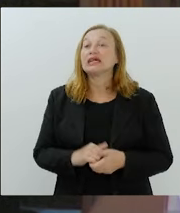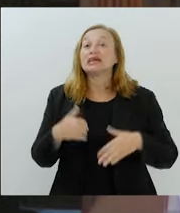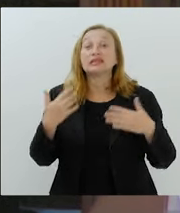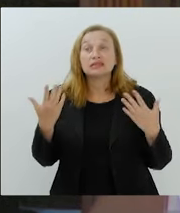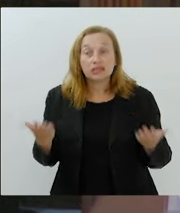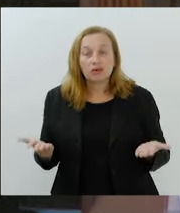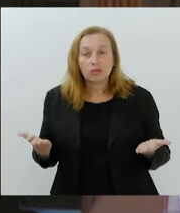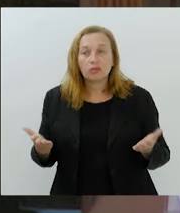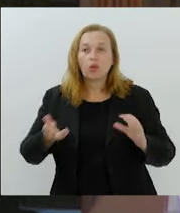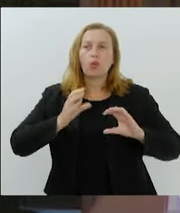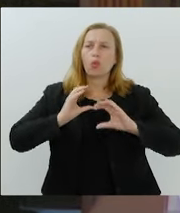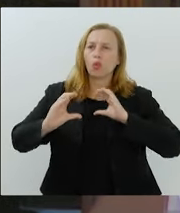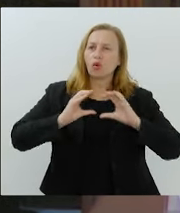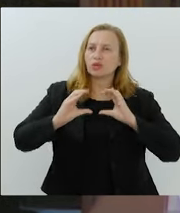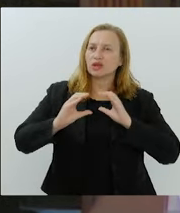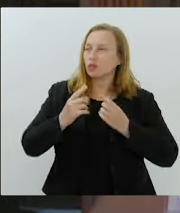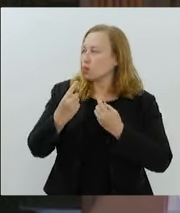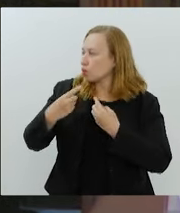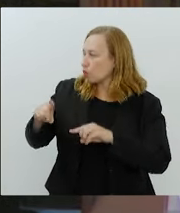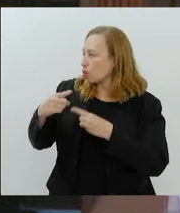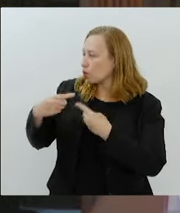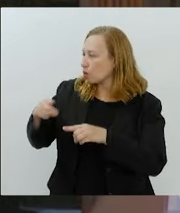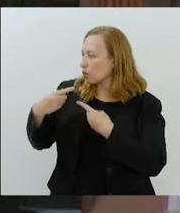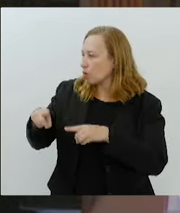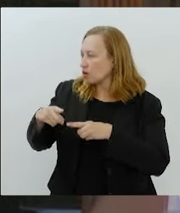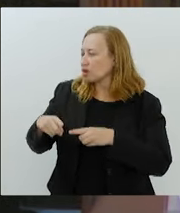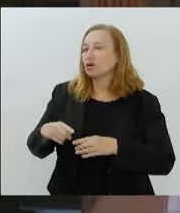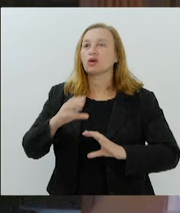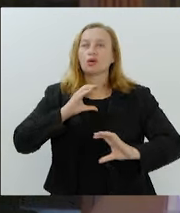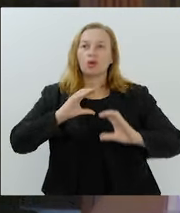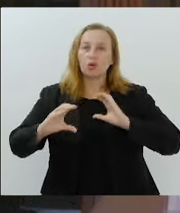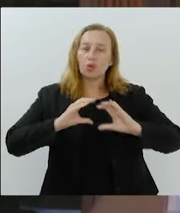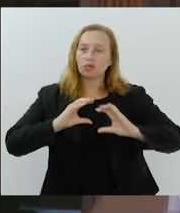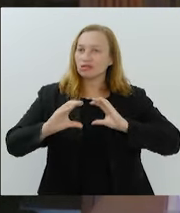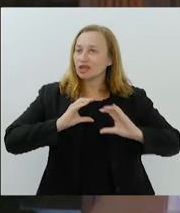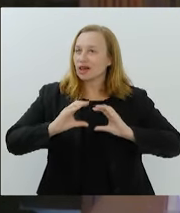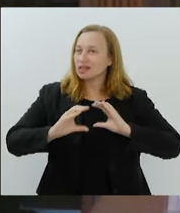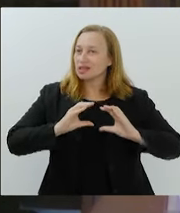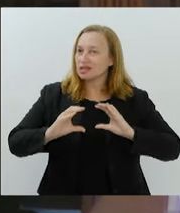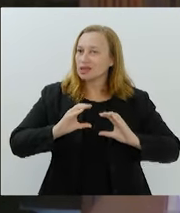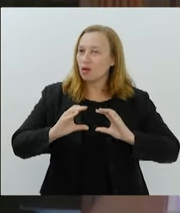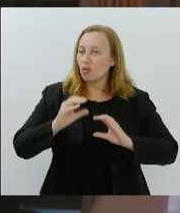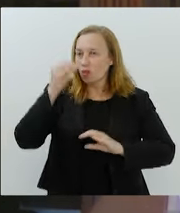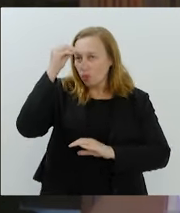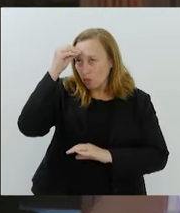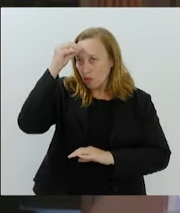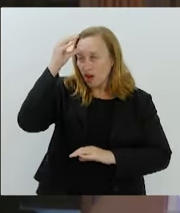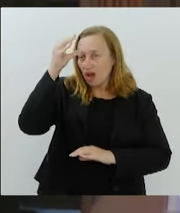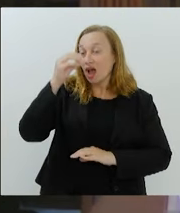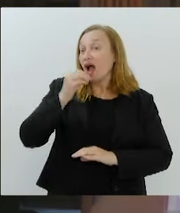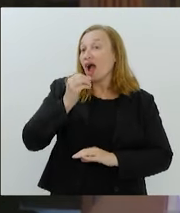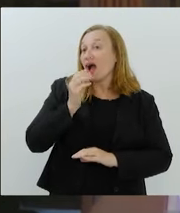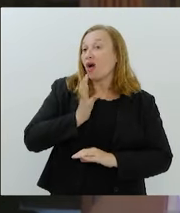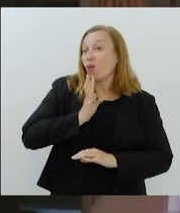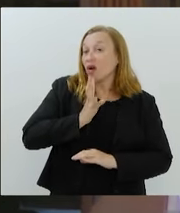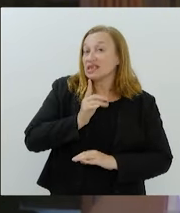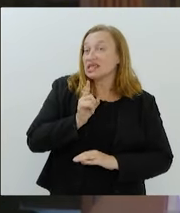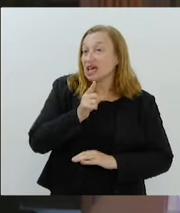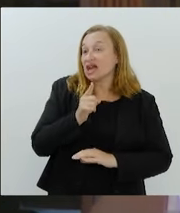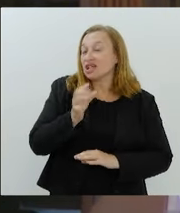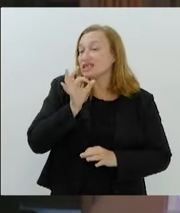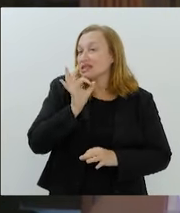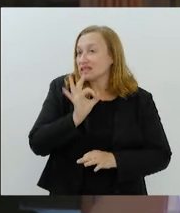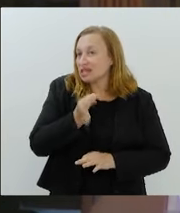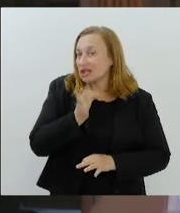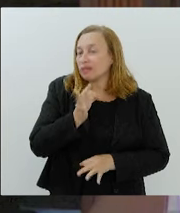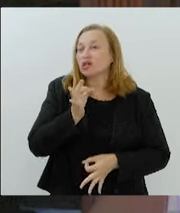uma comunicação de provocação e uma comunicação que me levou a conhecer ele justamente nos momentos